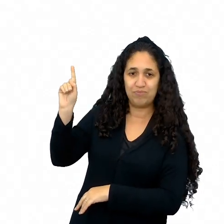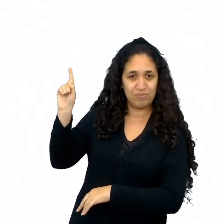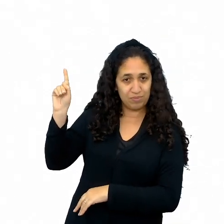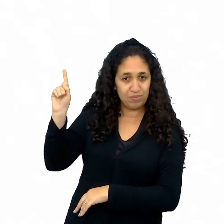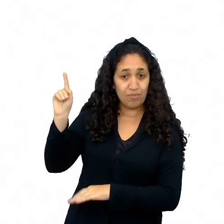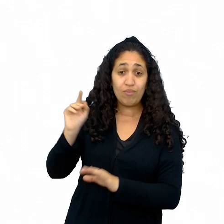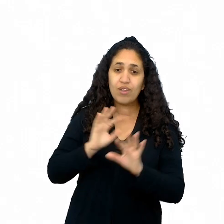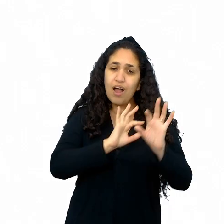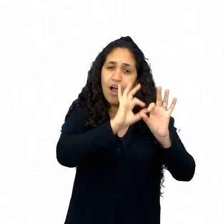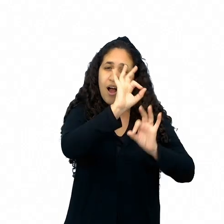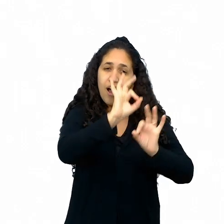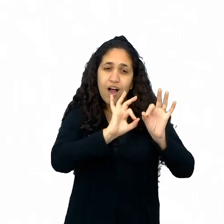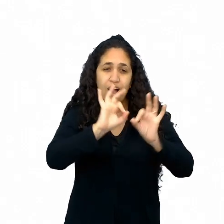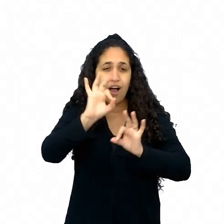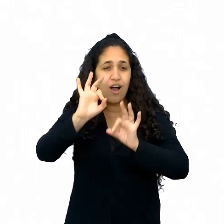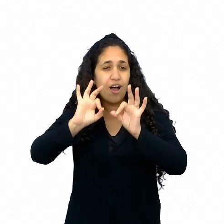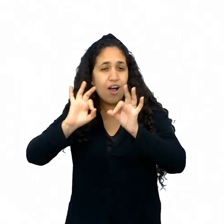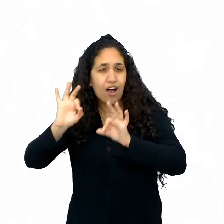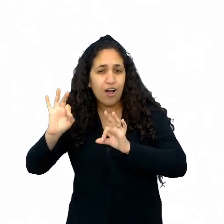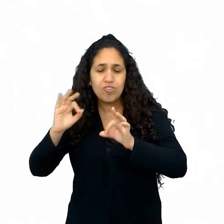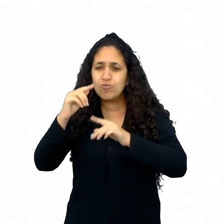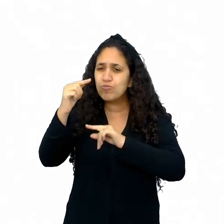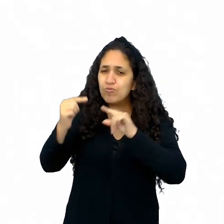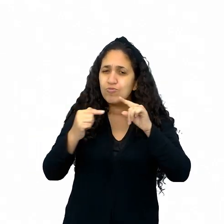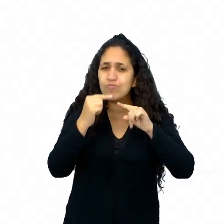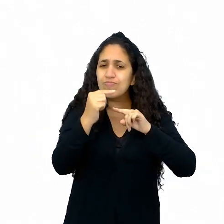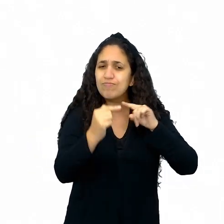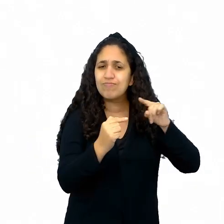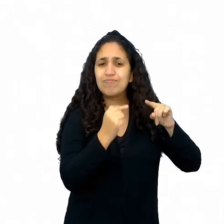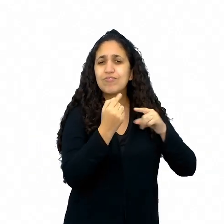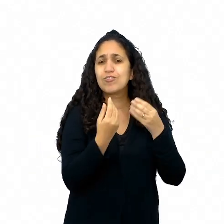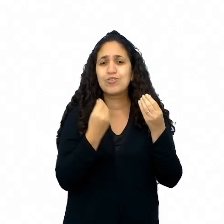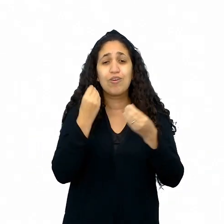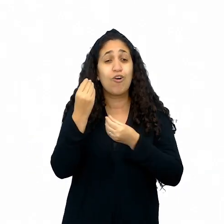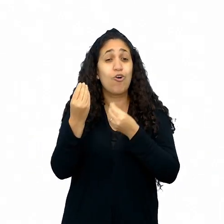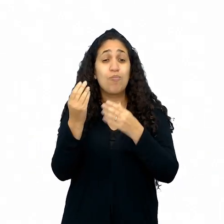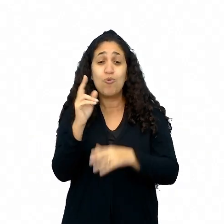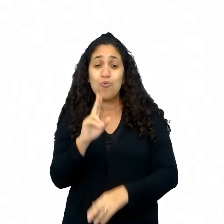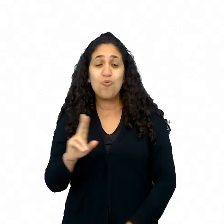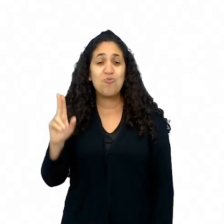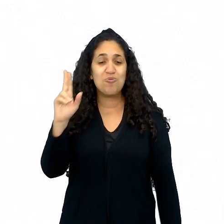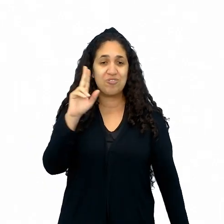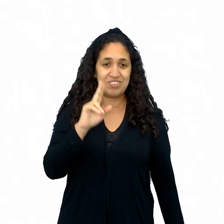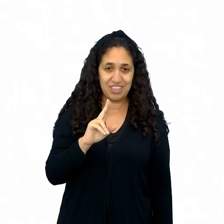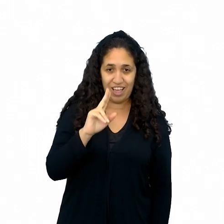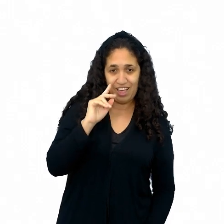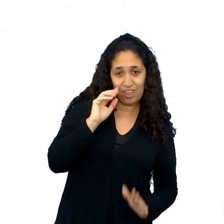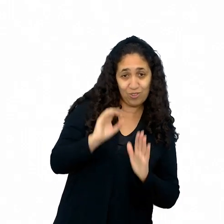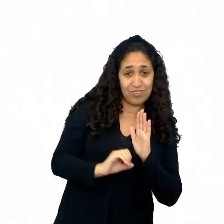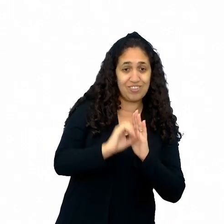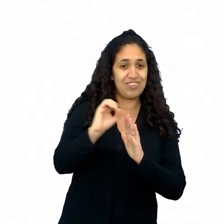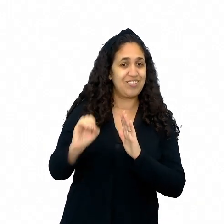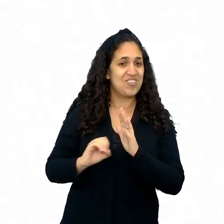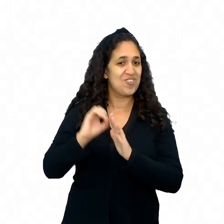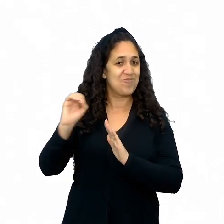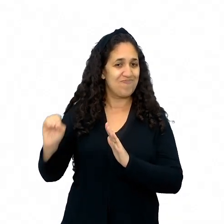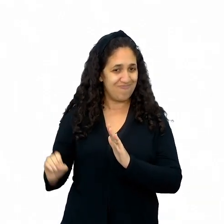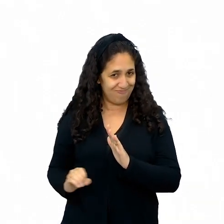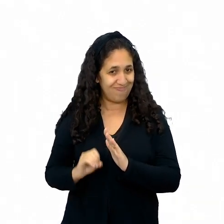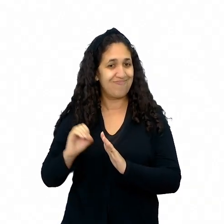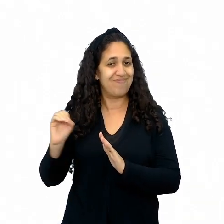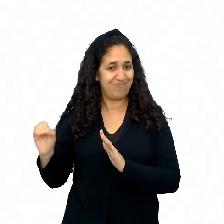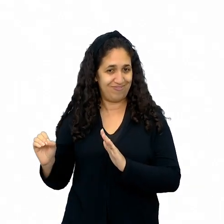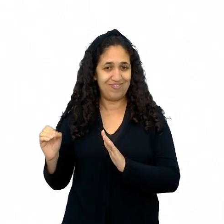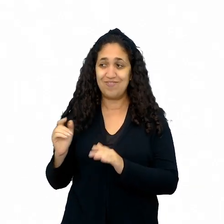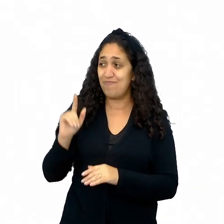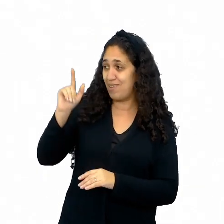Toda a organização, finalidade e como vocês podem utilizar, então, o centro de mídias também